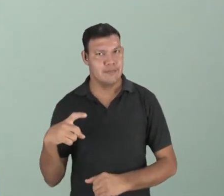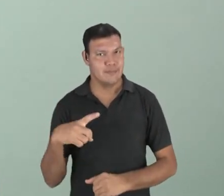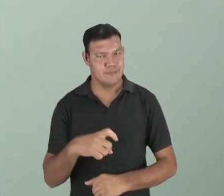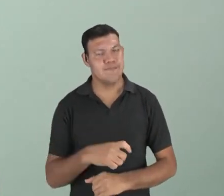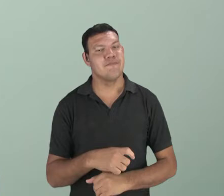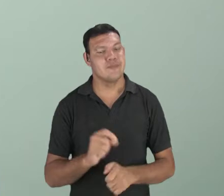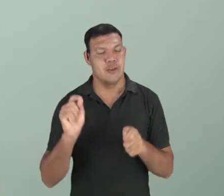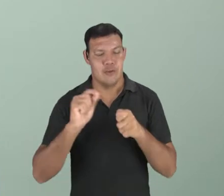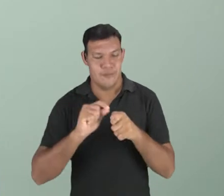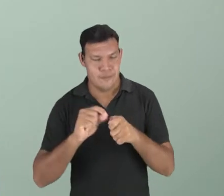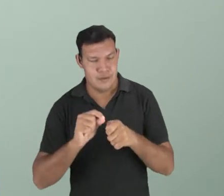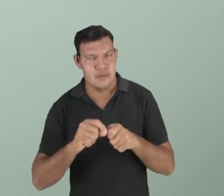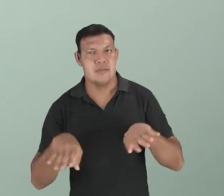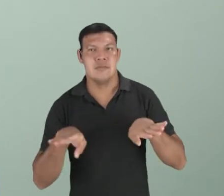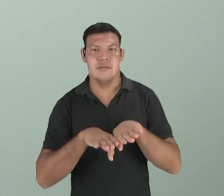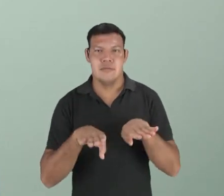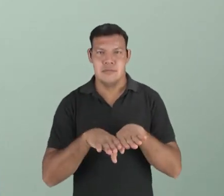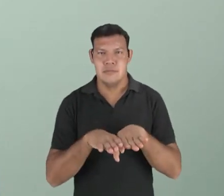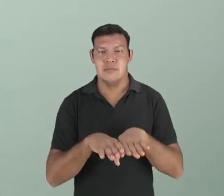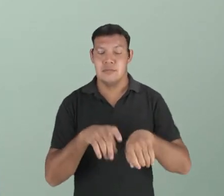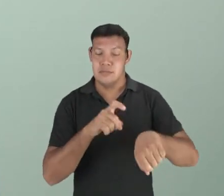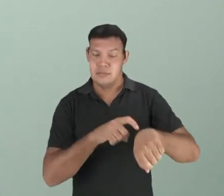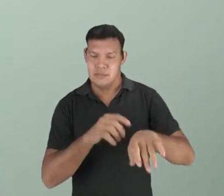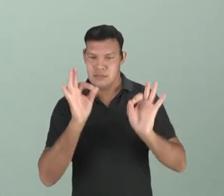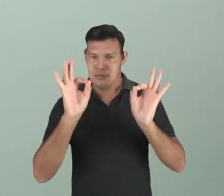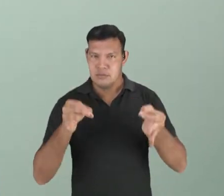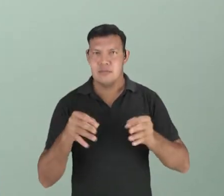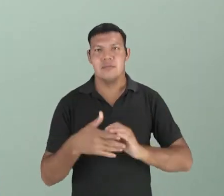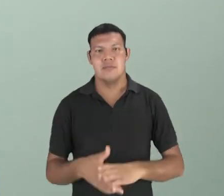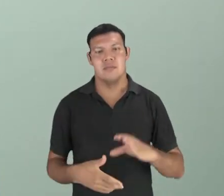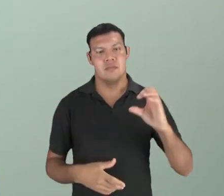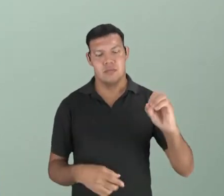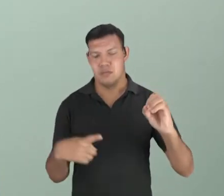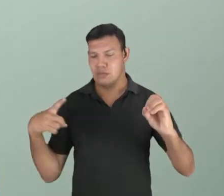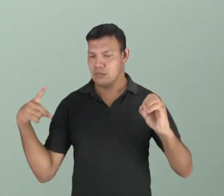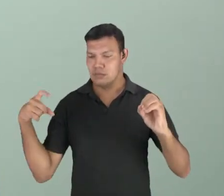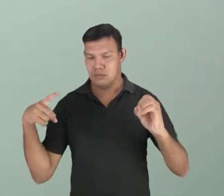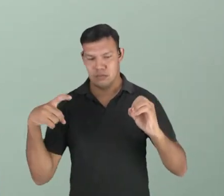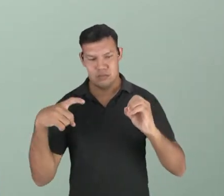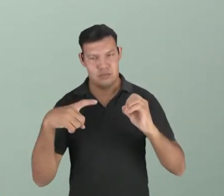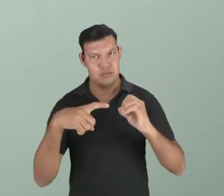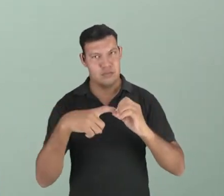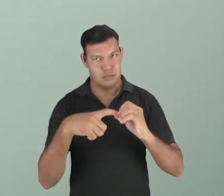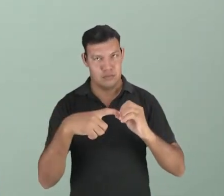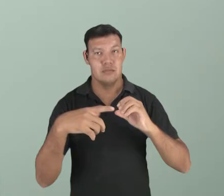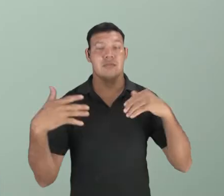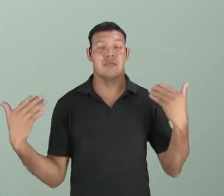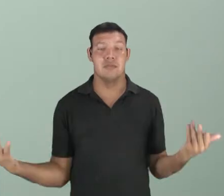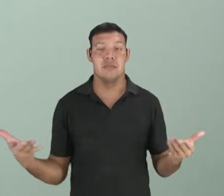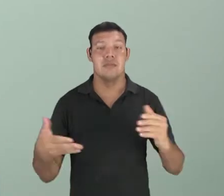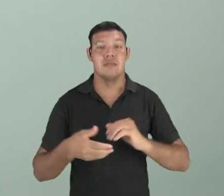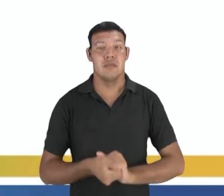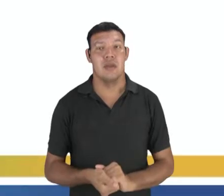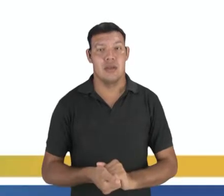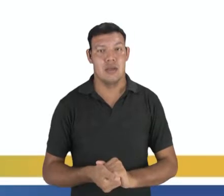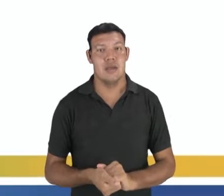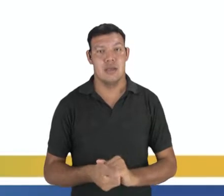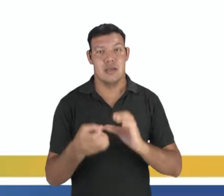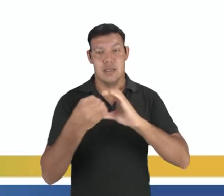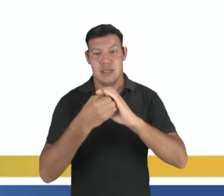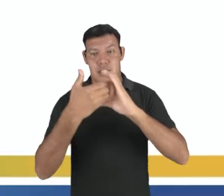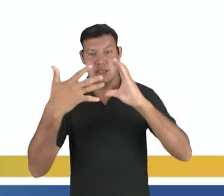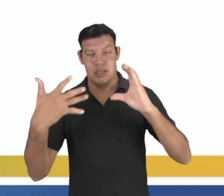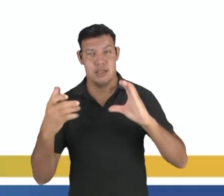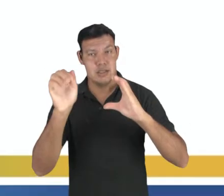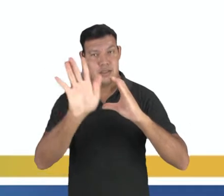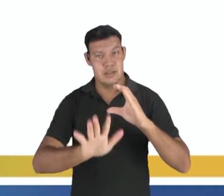seja produzido e tenha aí, no momento certo, o seu encontro com o gameta feminino. Então, o que a gente tem de